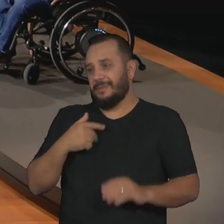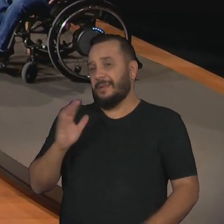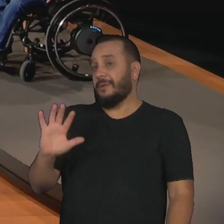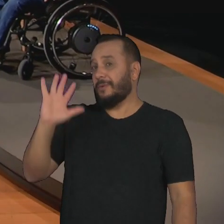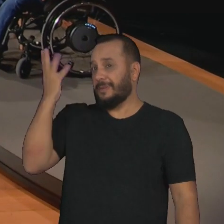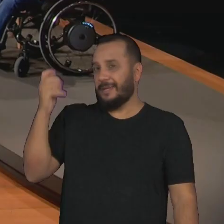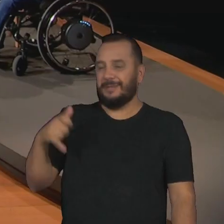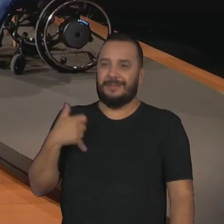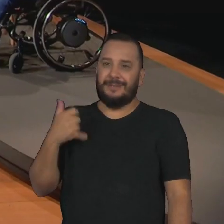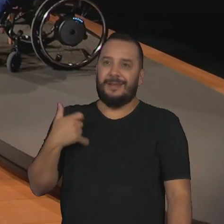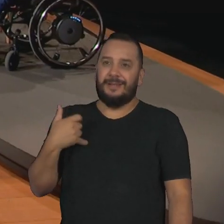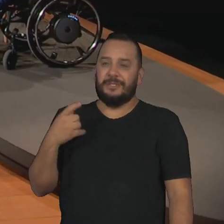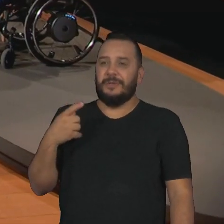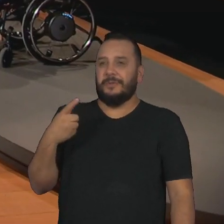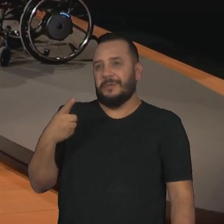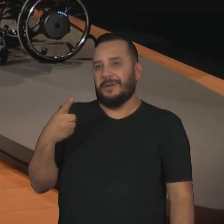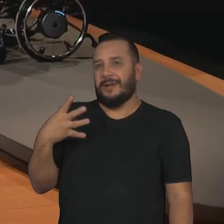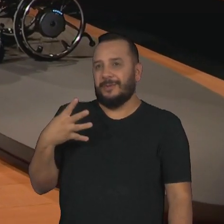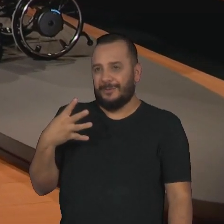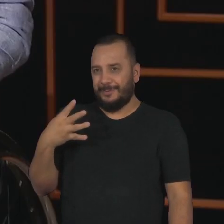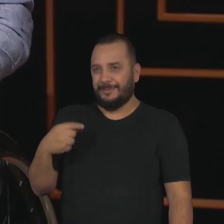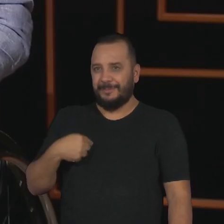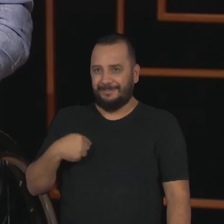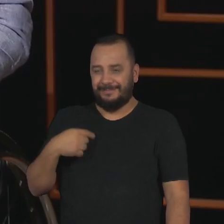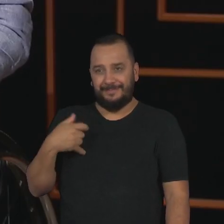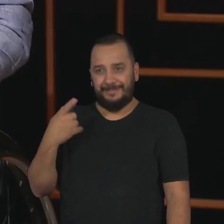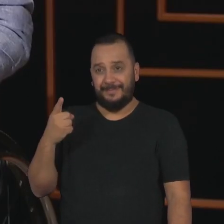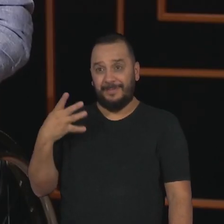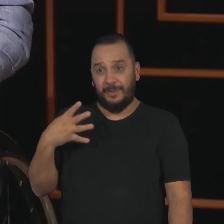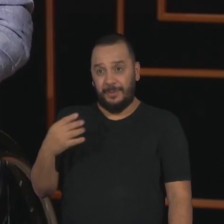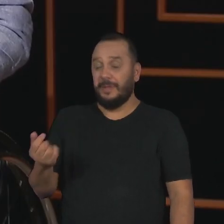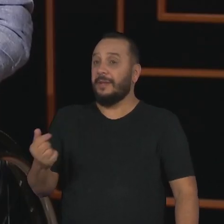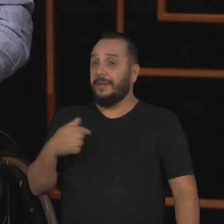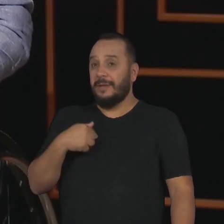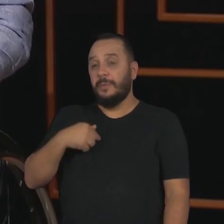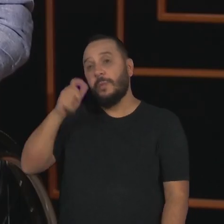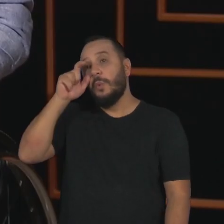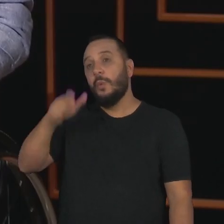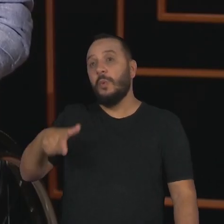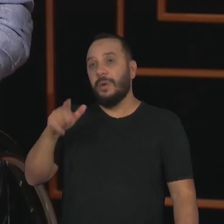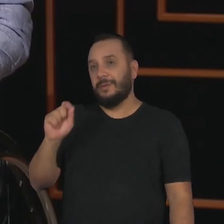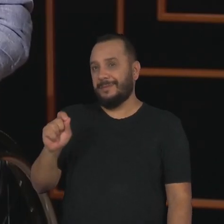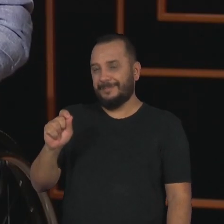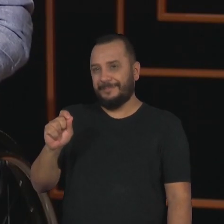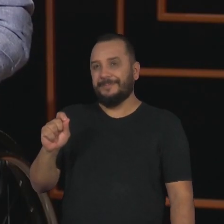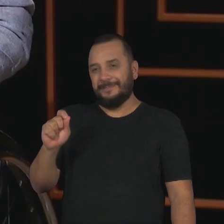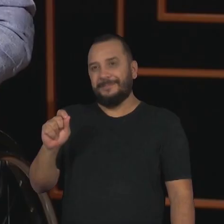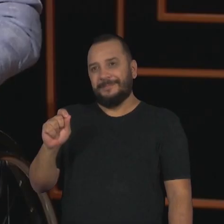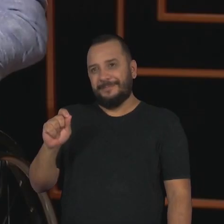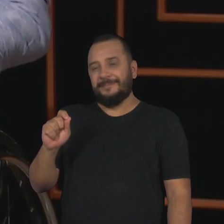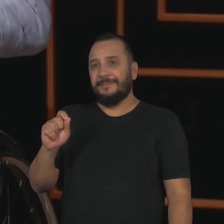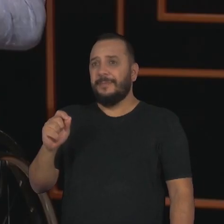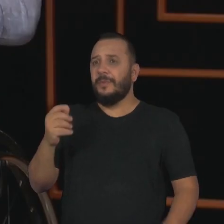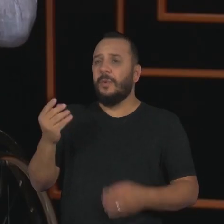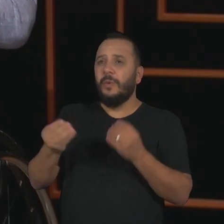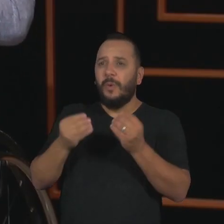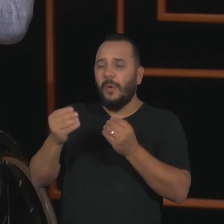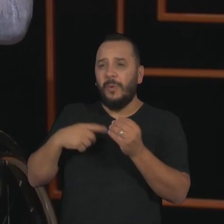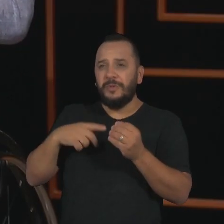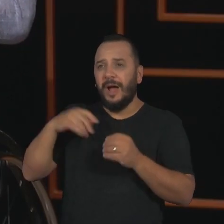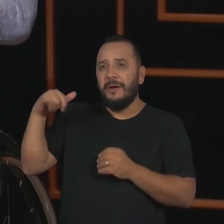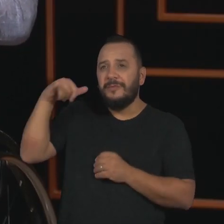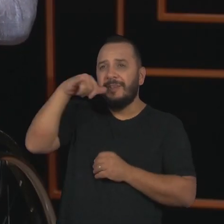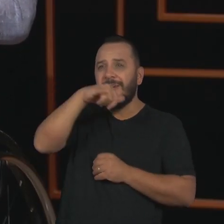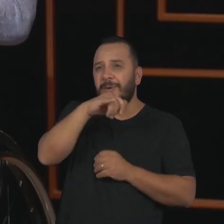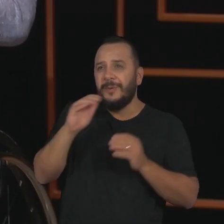uns 14 anos, mais ou menos, eu comecei a me interessar pela questão de fazer pequenos